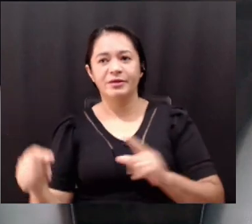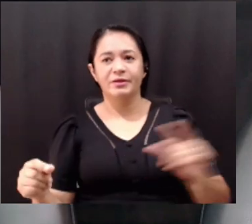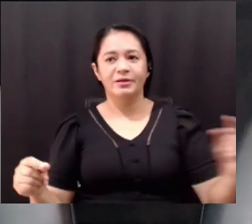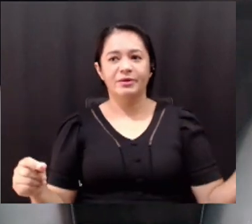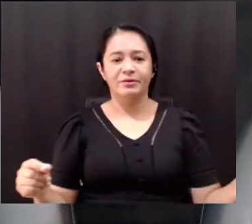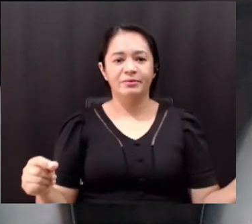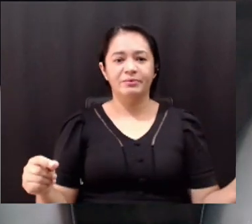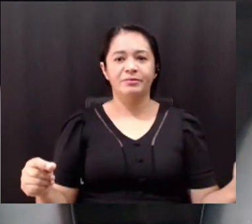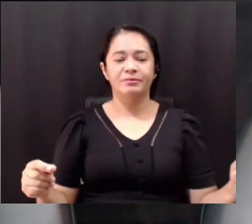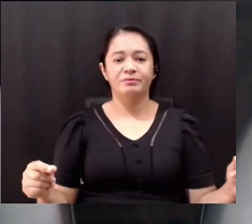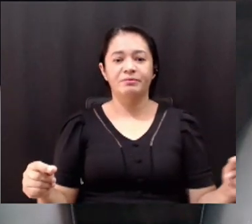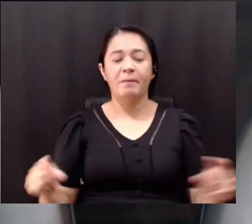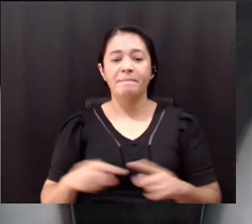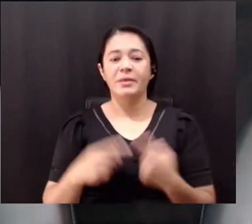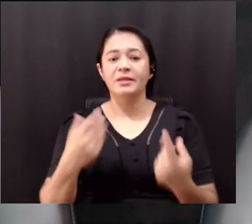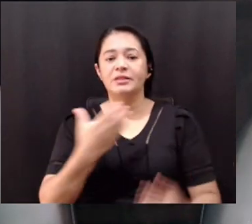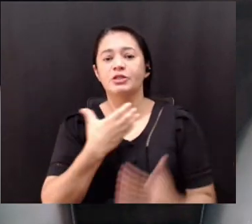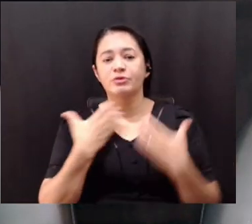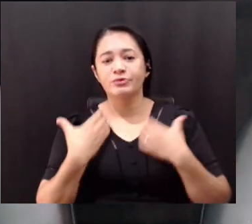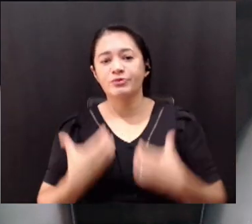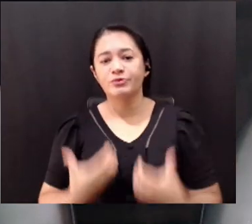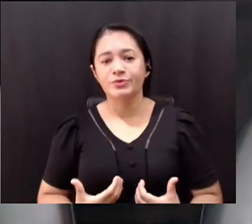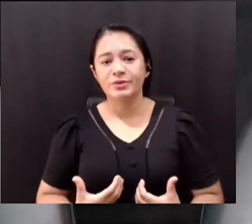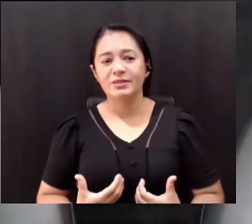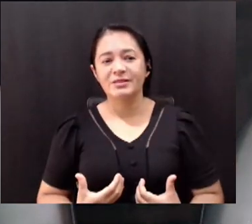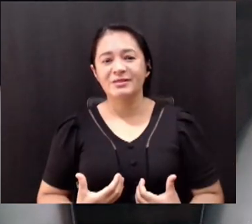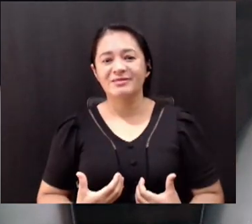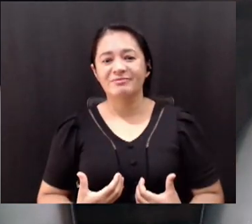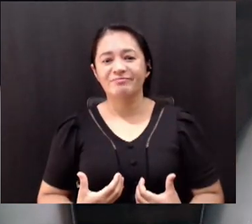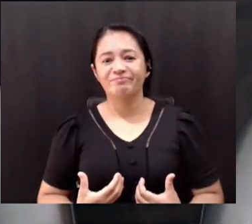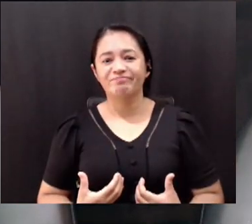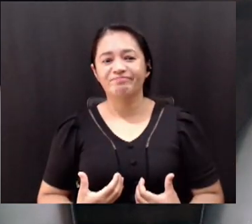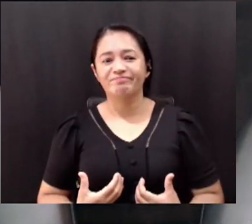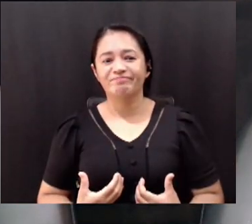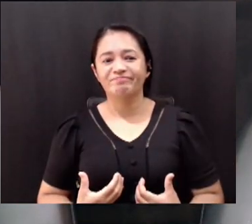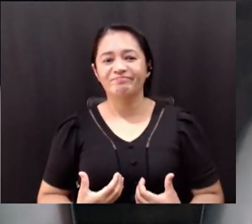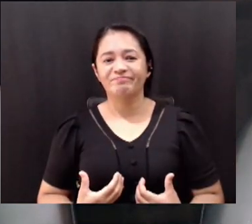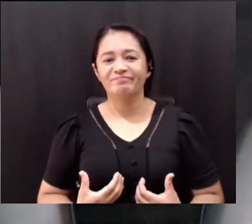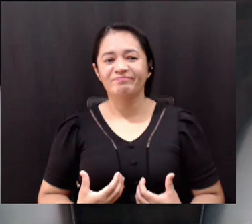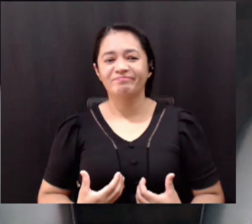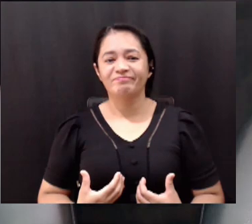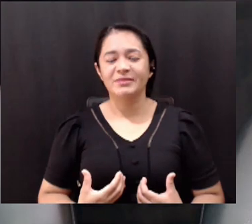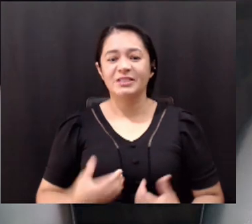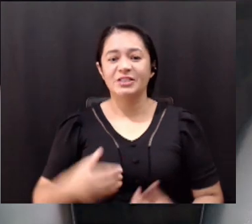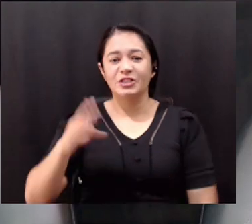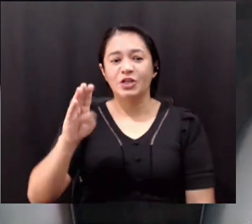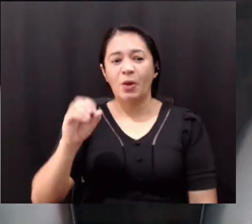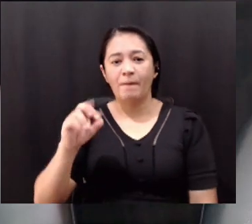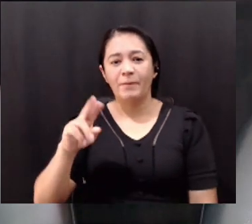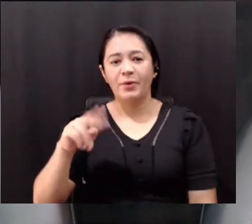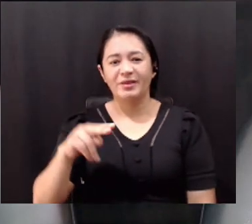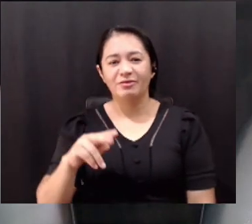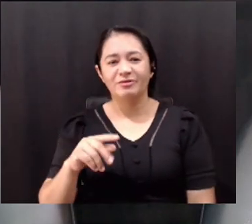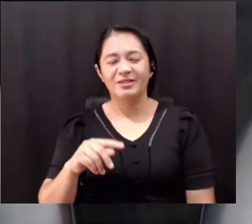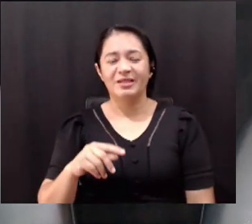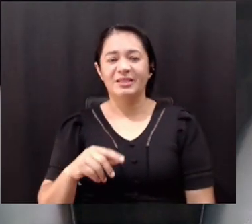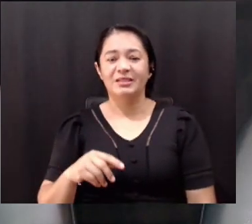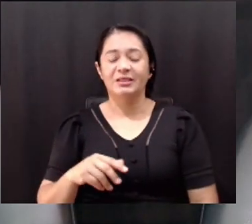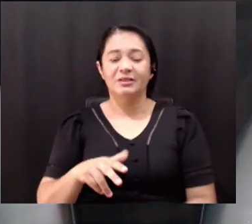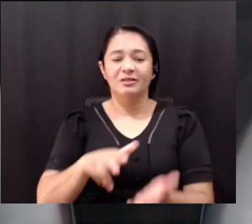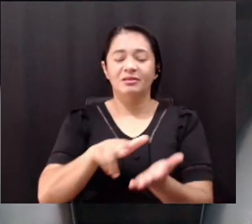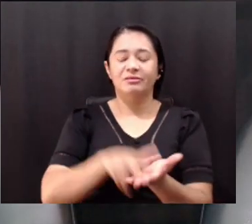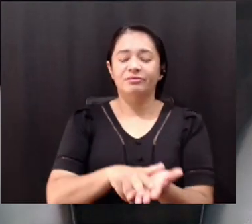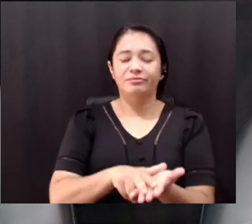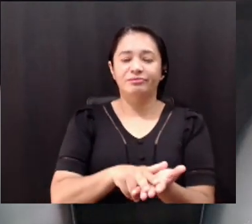burnout, a pessoa, muitas vezes, ela não tem coragem de levantar da cama. É aquele momento em que ela levanta